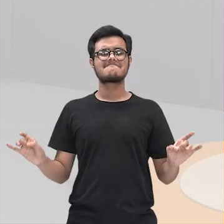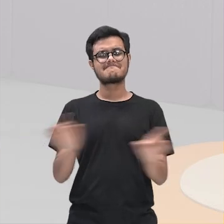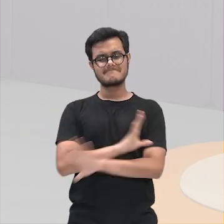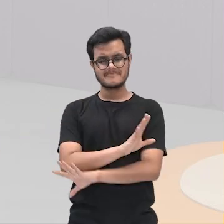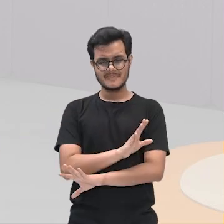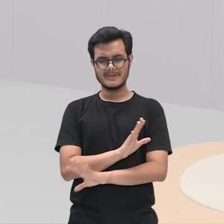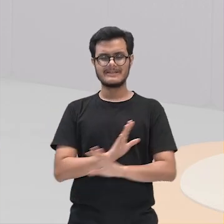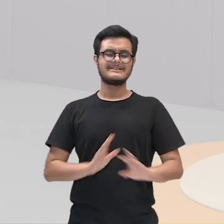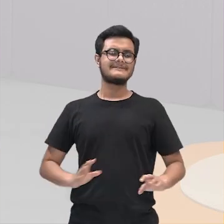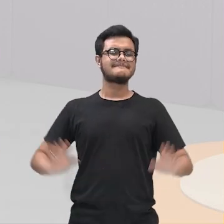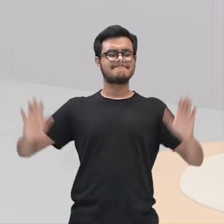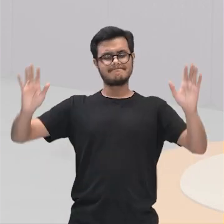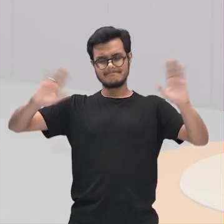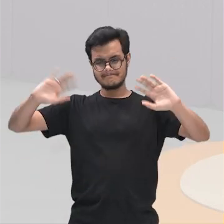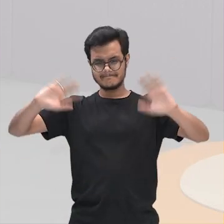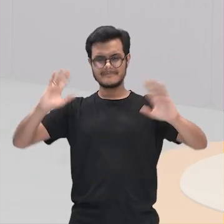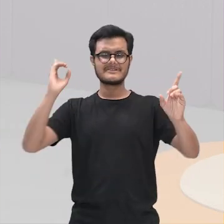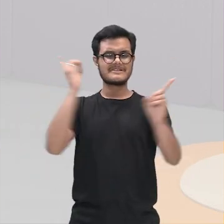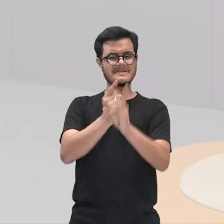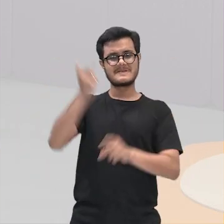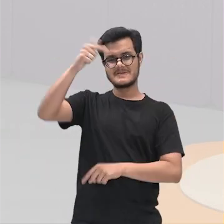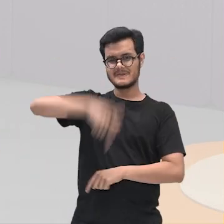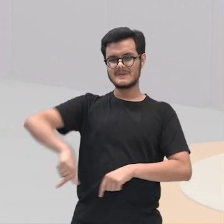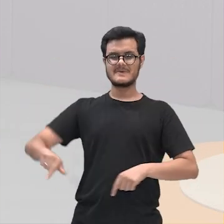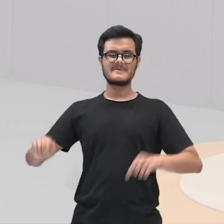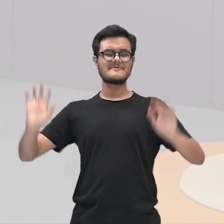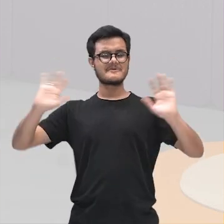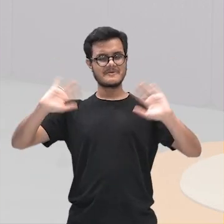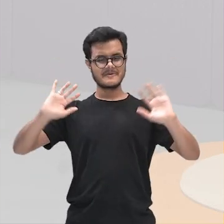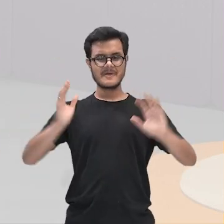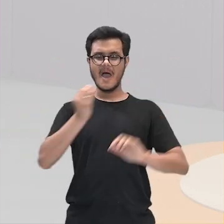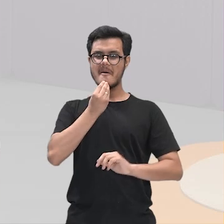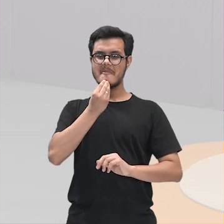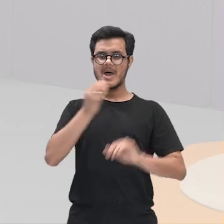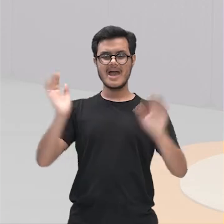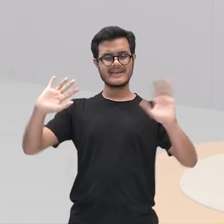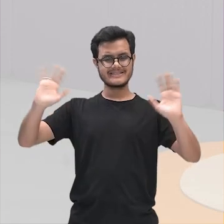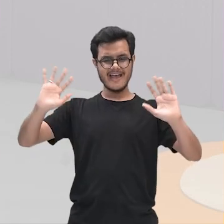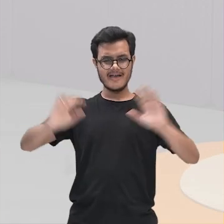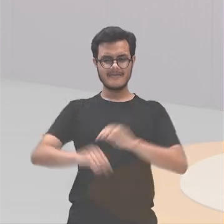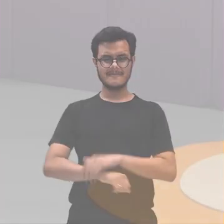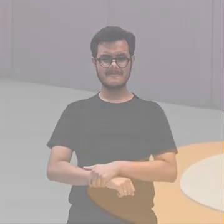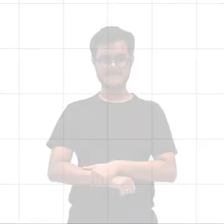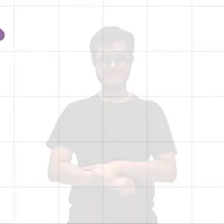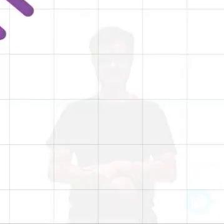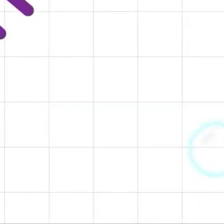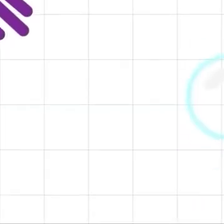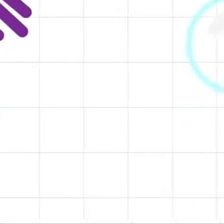ficando por aqui. A gente se encontra aí numa próxima aula de História. Até a próxima!